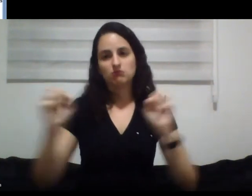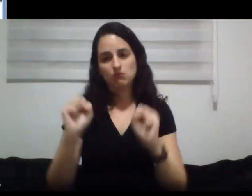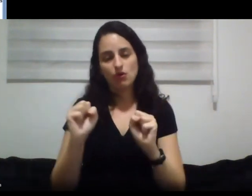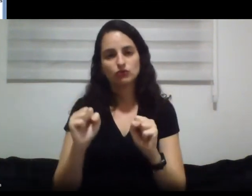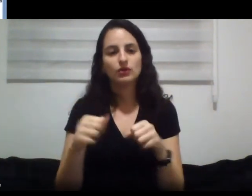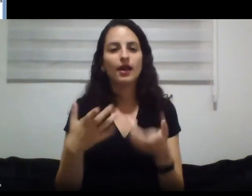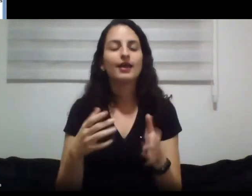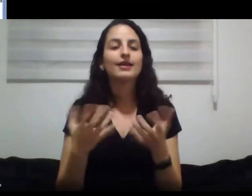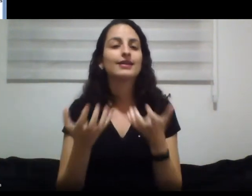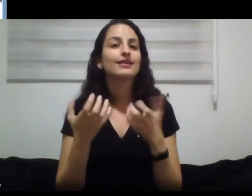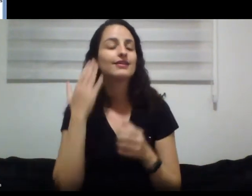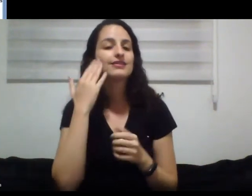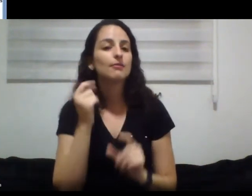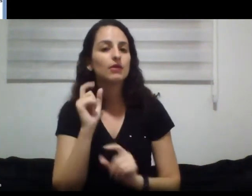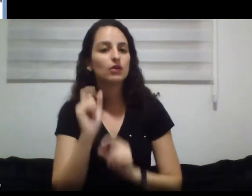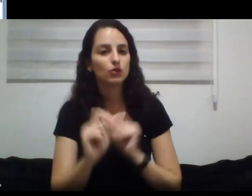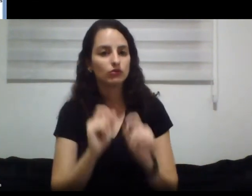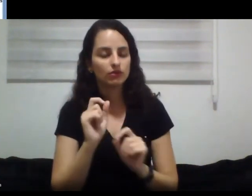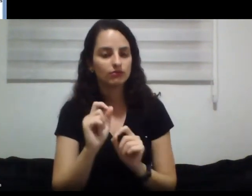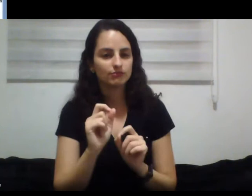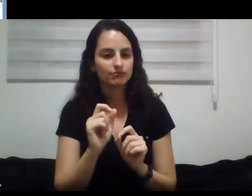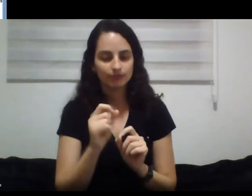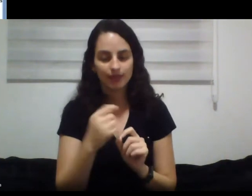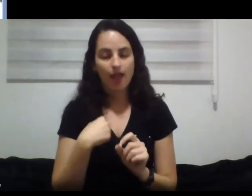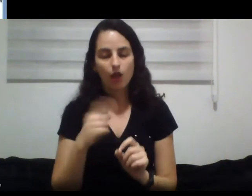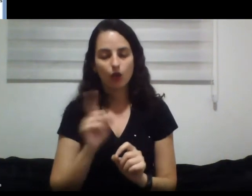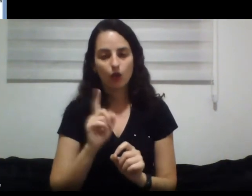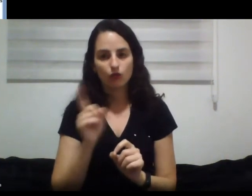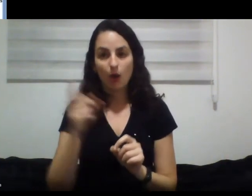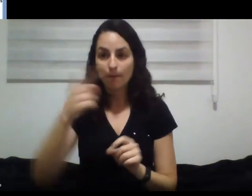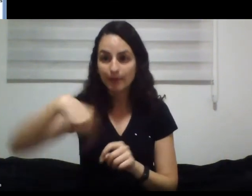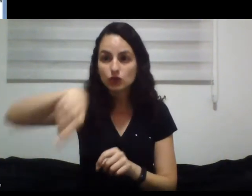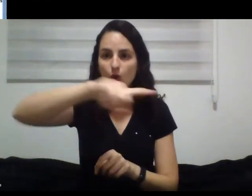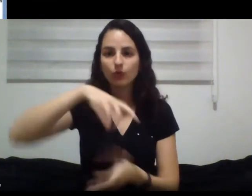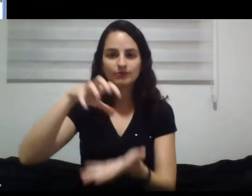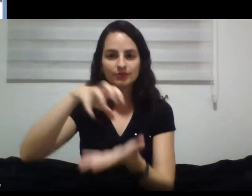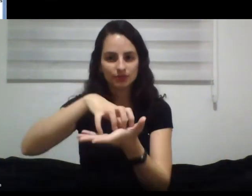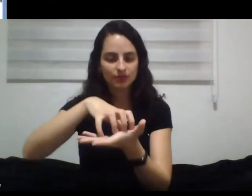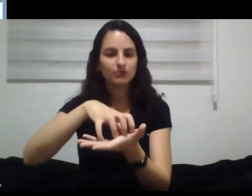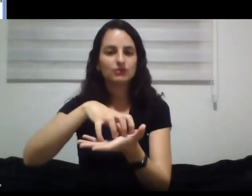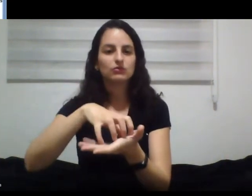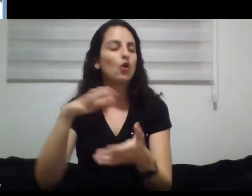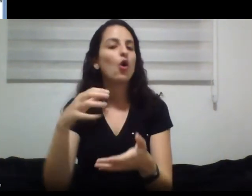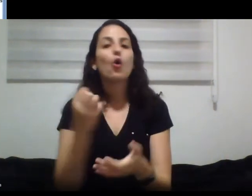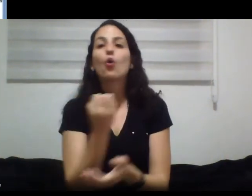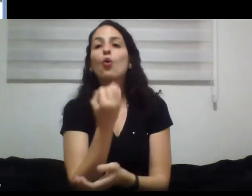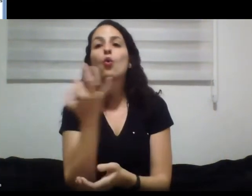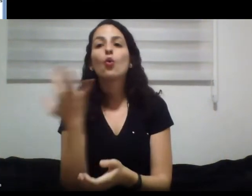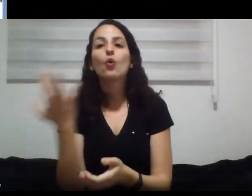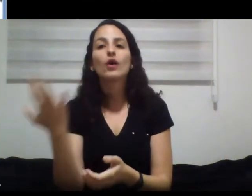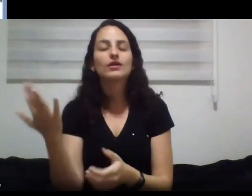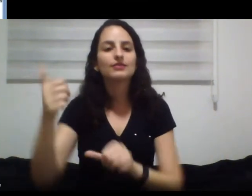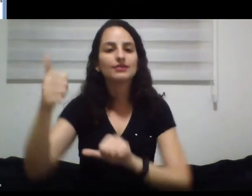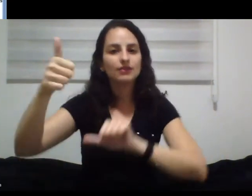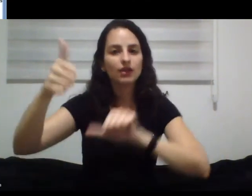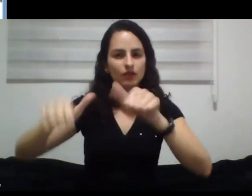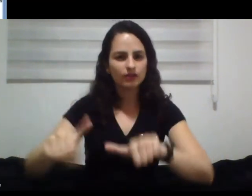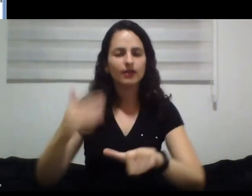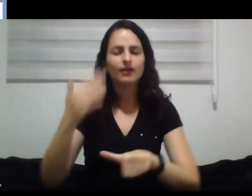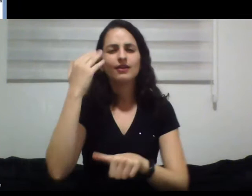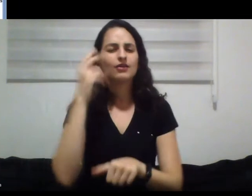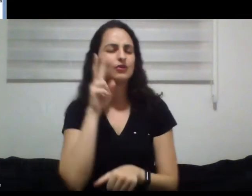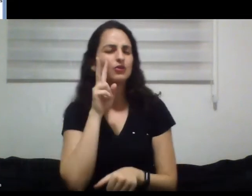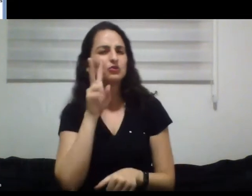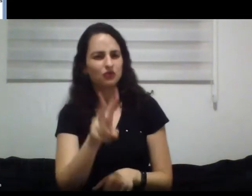como, não é sistematizar, mas como otimizar essa questão da avaliação e da frequência em relação aos